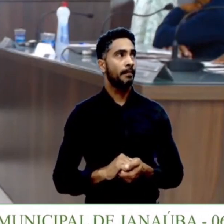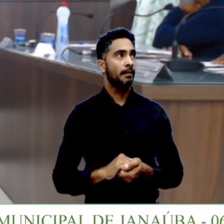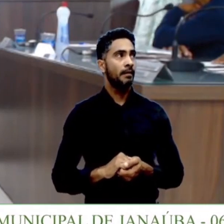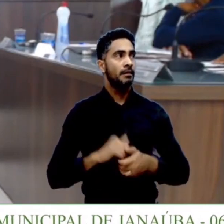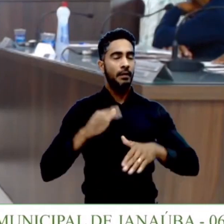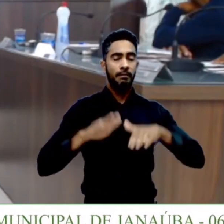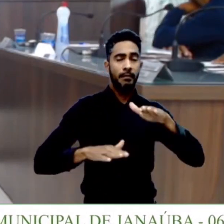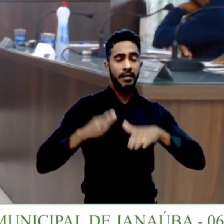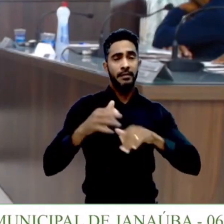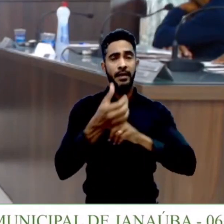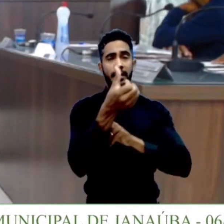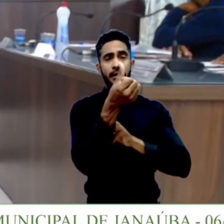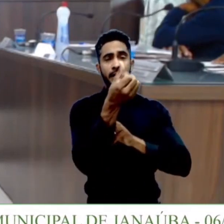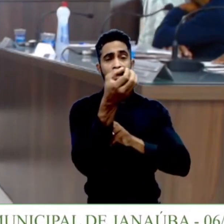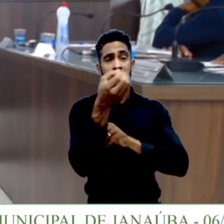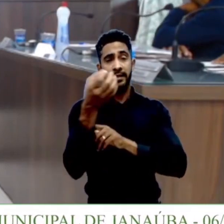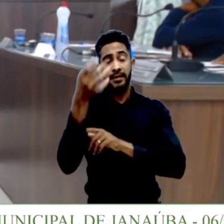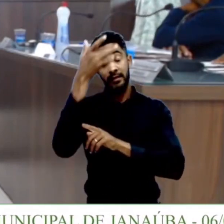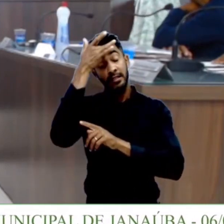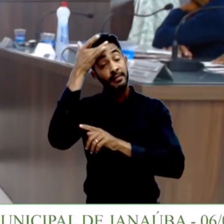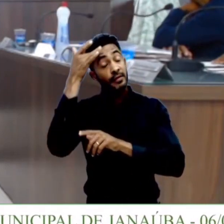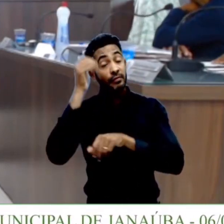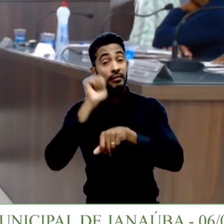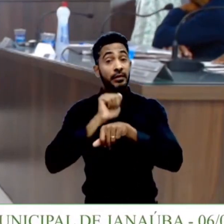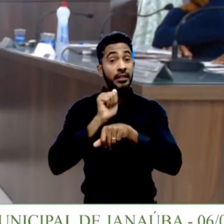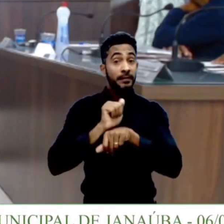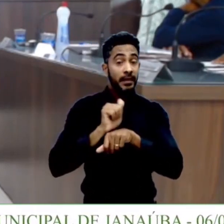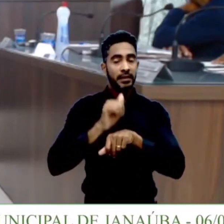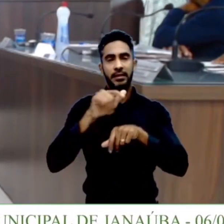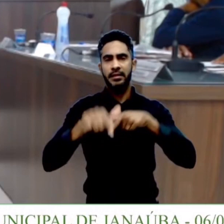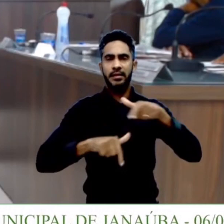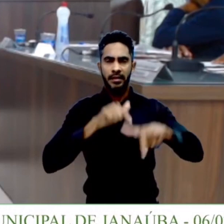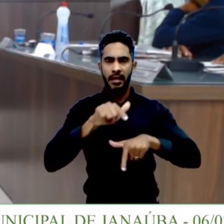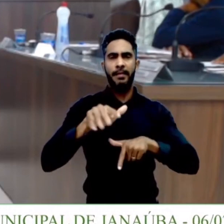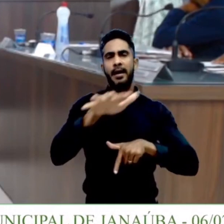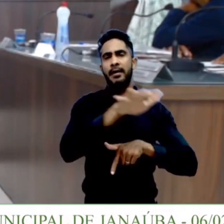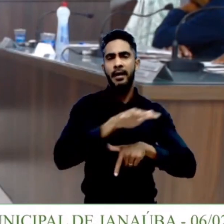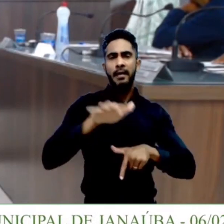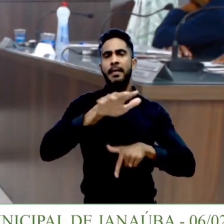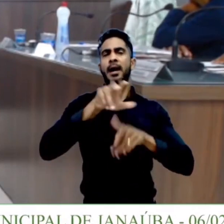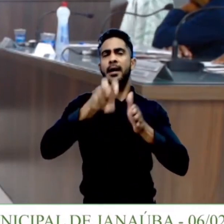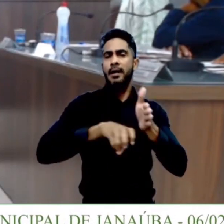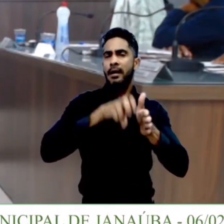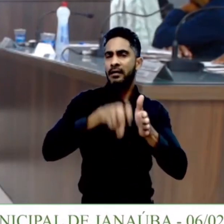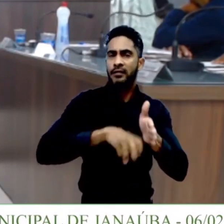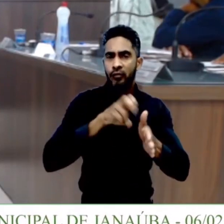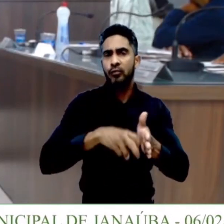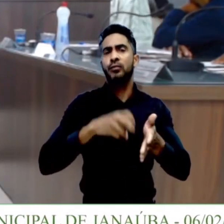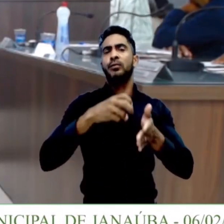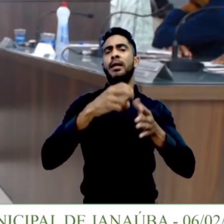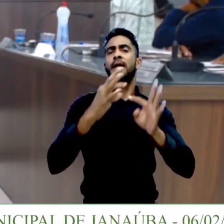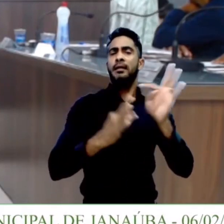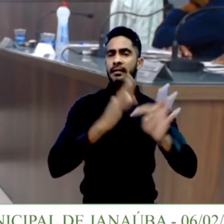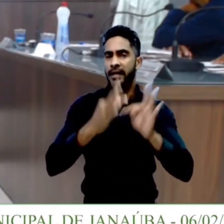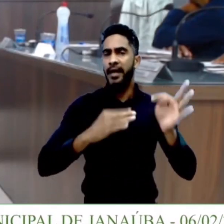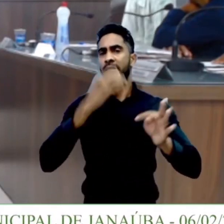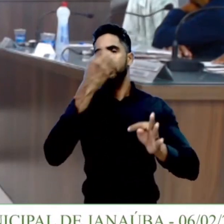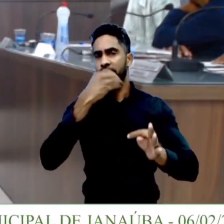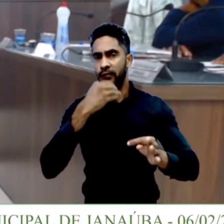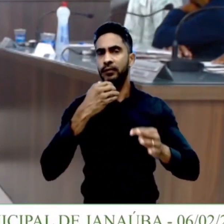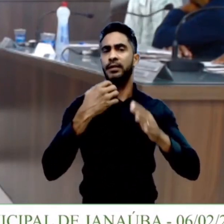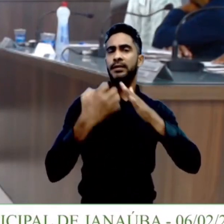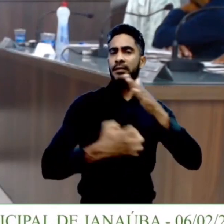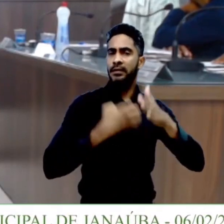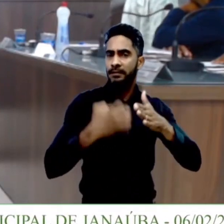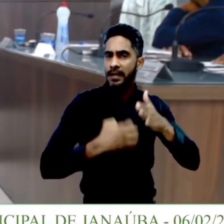São aproximadamente 600 pessoas, dentre fruticultores, especialistas, empresários, técnicos da fruticultura e